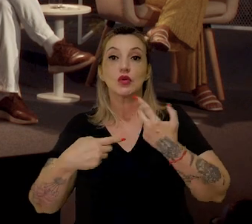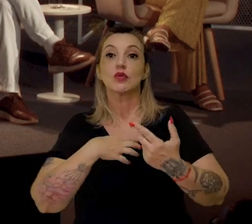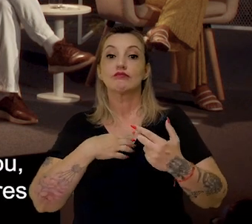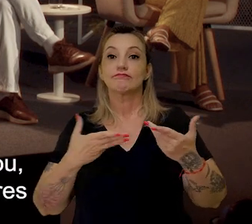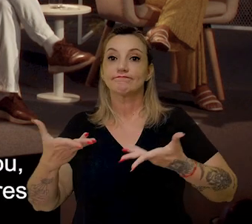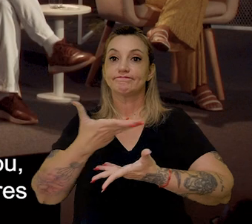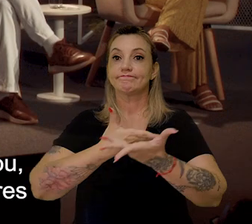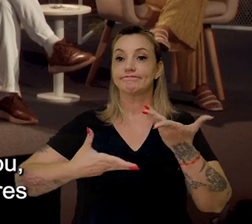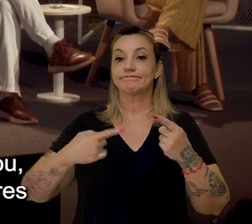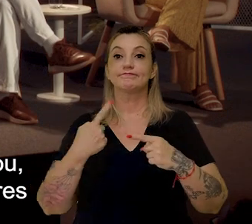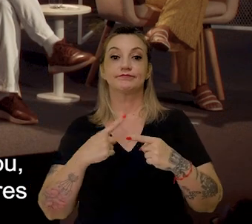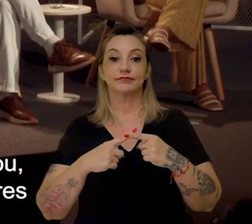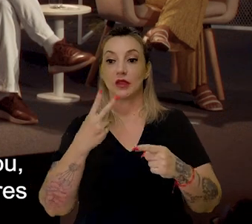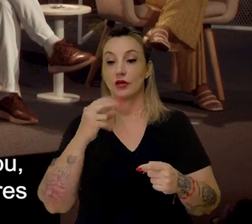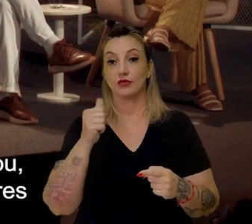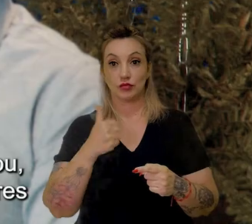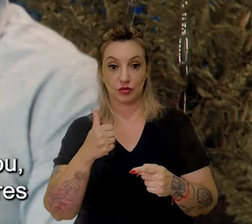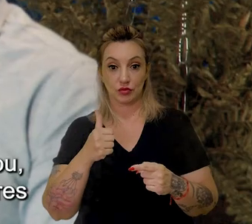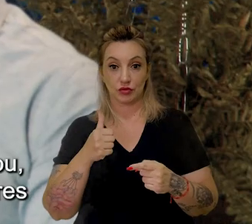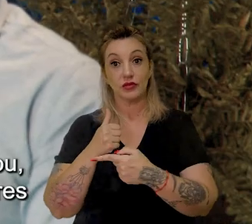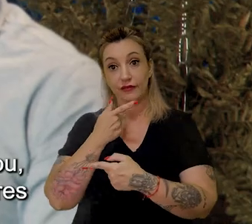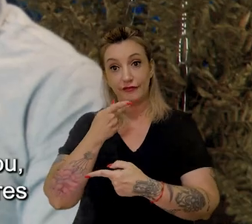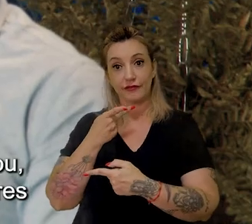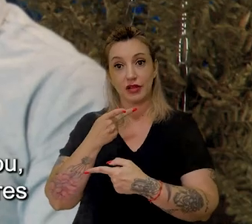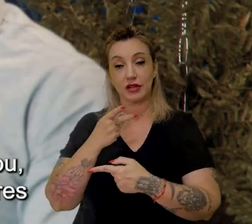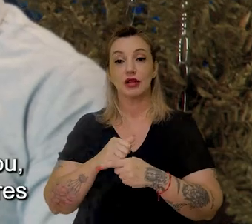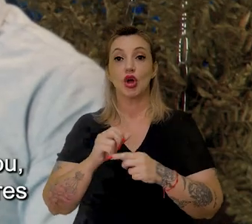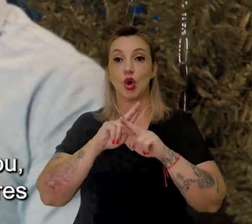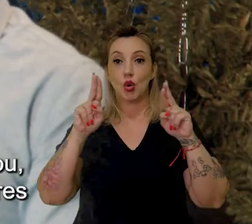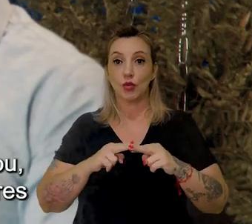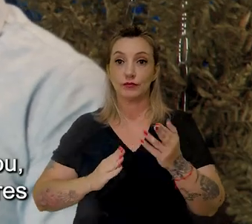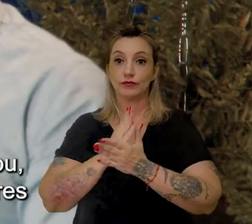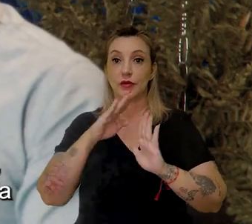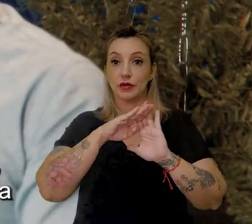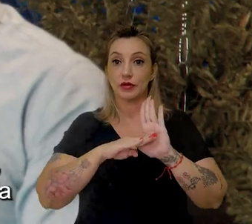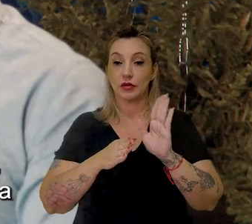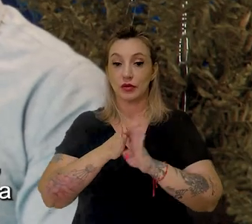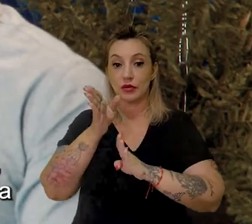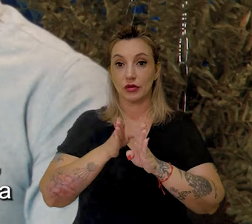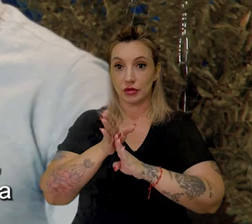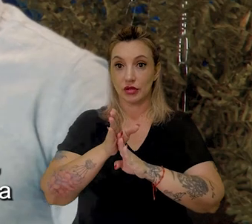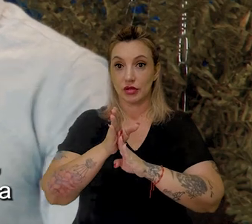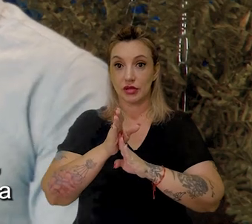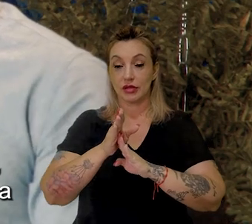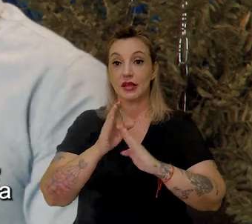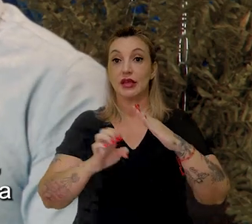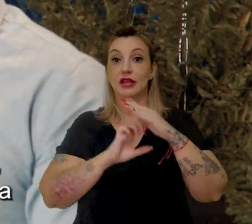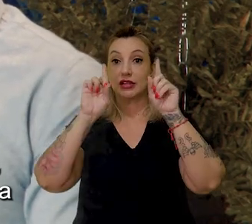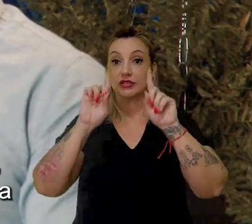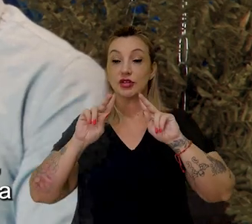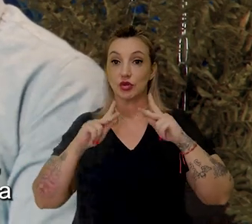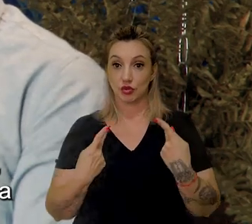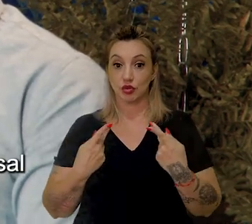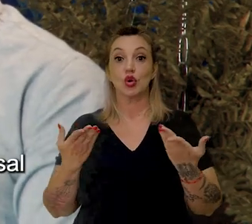convergem porque em 2011 como o HB bem falou a ONU aprovou os princípios orientadores sobre empresas e direitos humanos que hoje é um